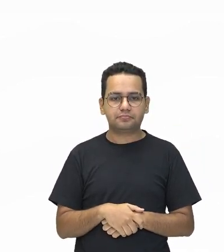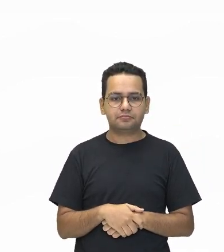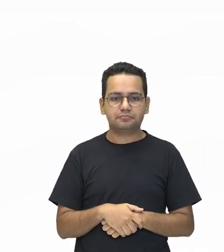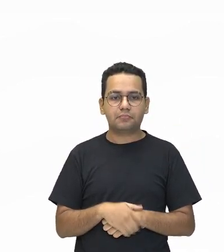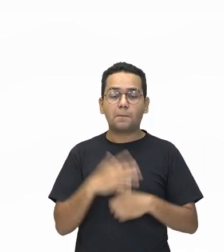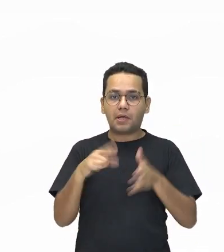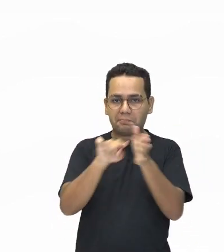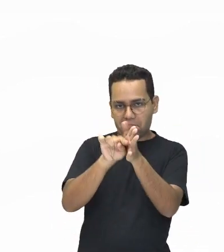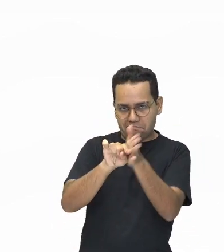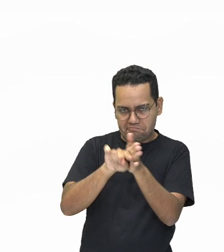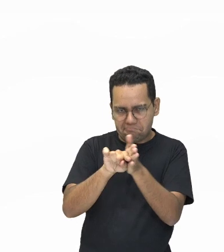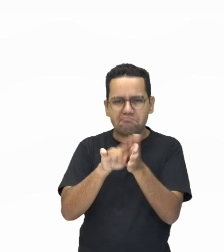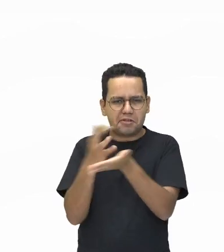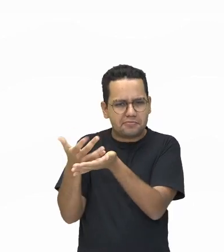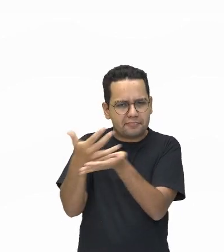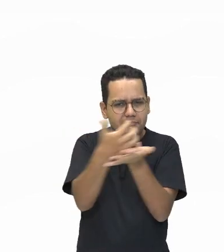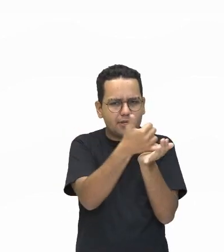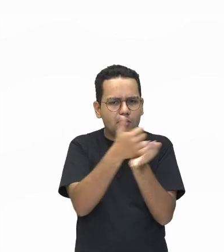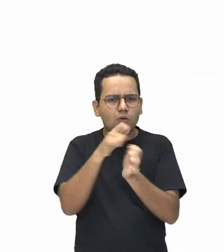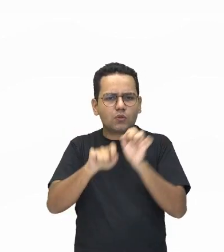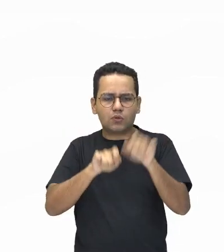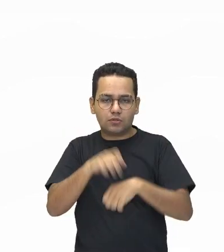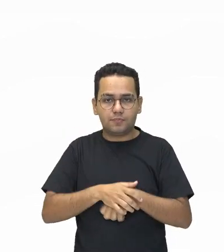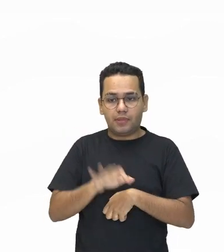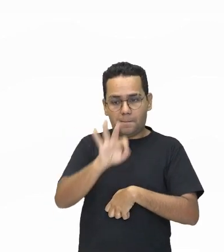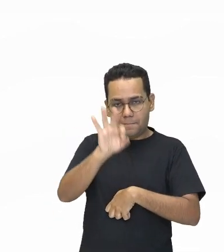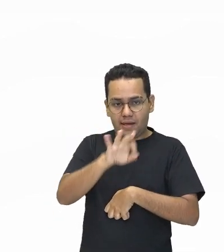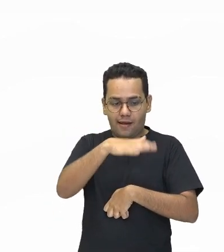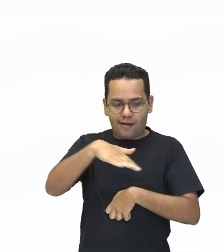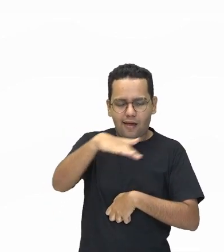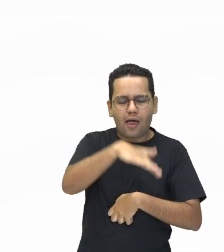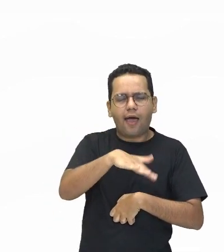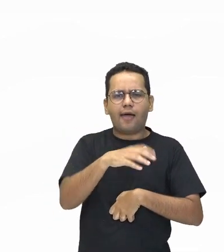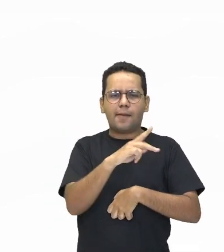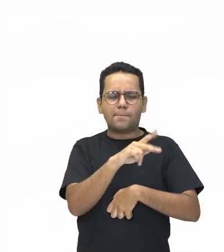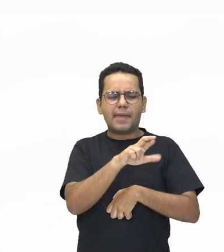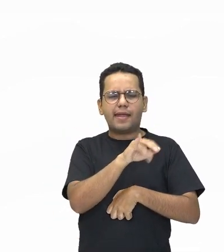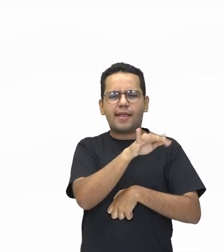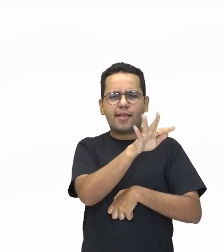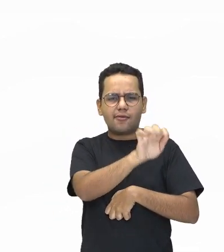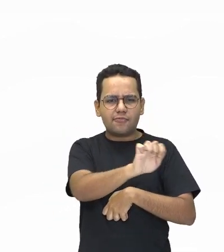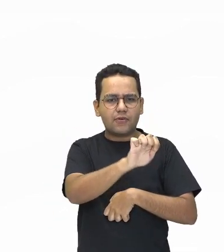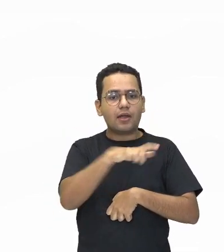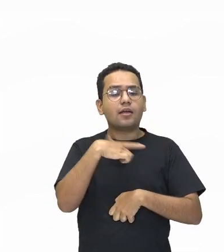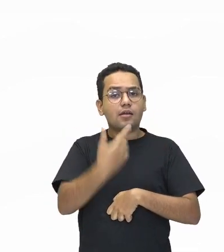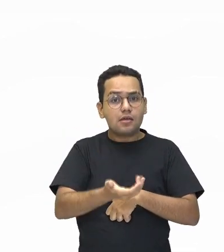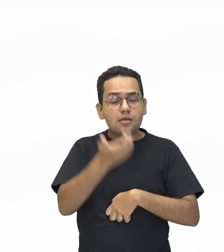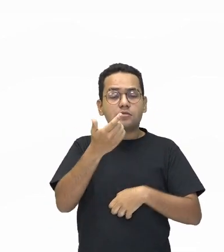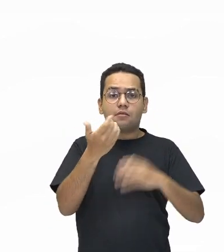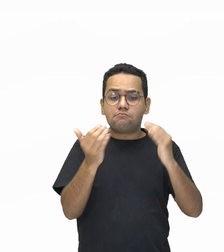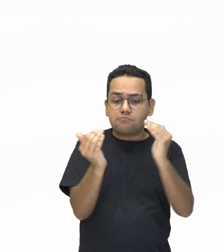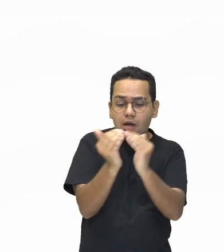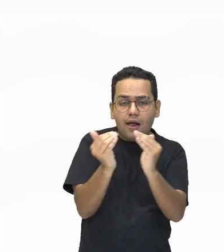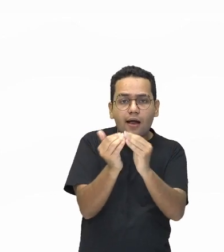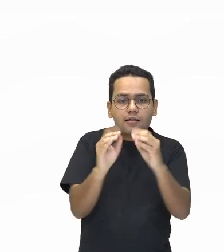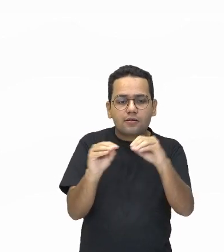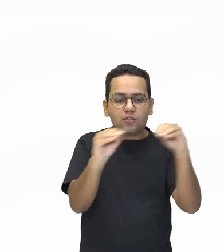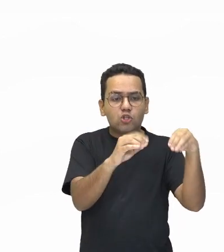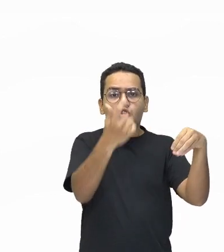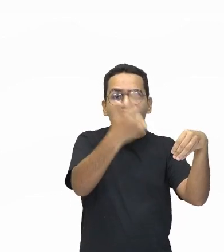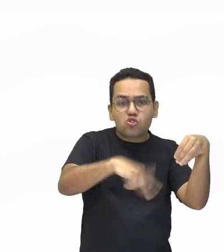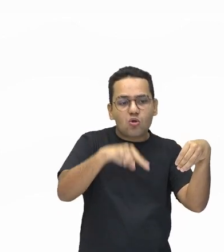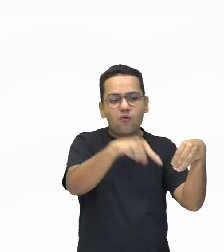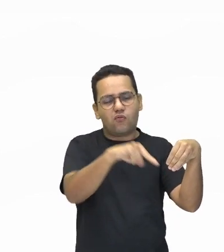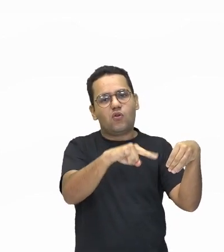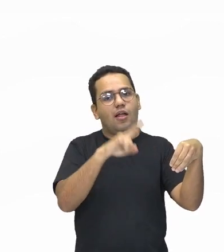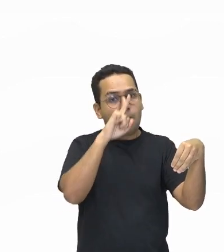Levantamento mostra que maior parte está na periferia, moradores voltam para regiões de risco por falta de recursos. Há